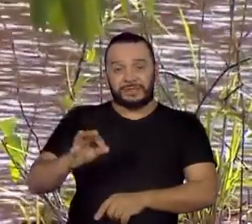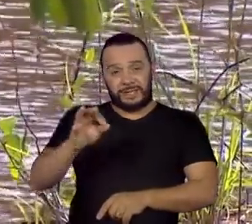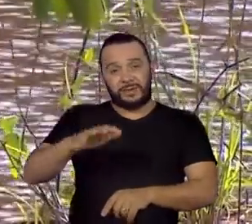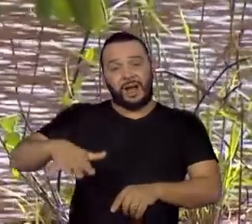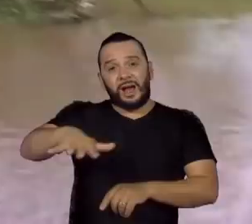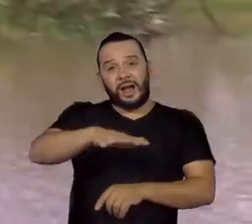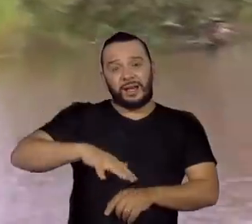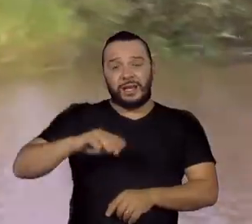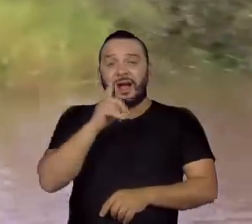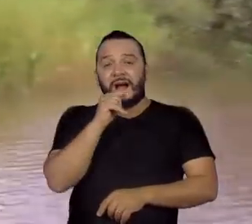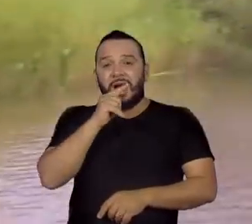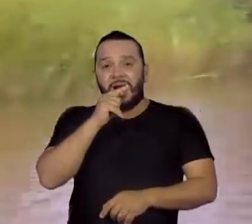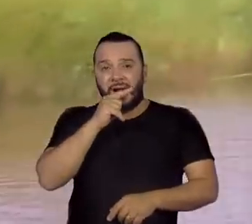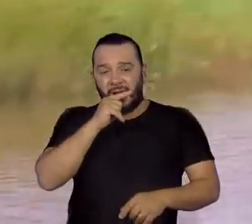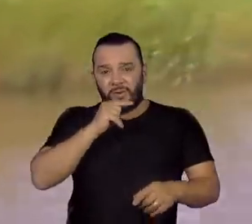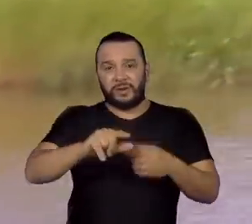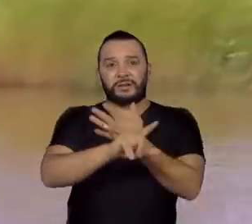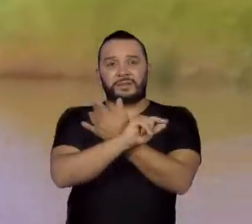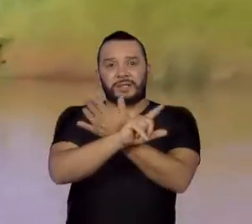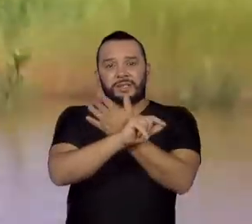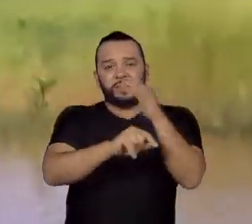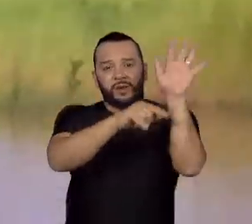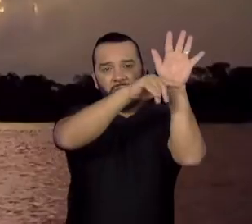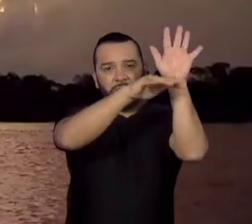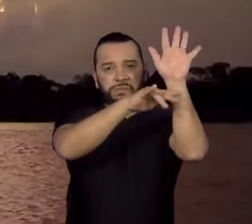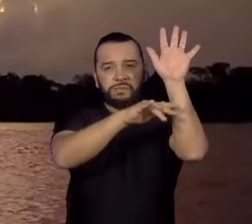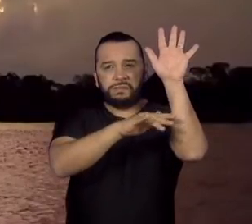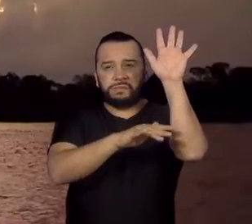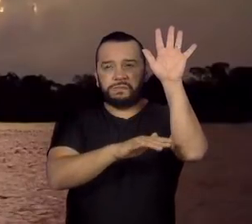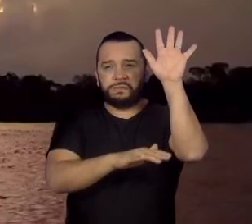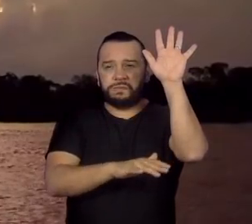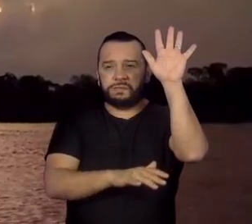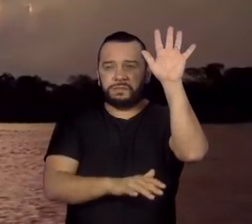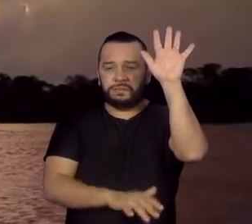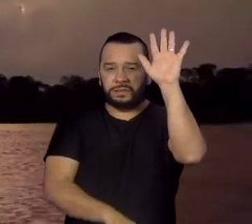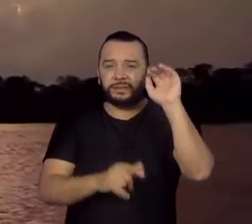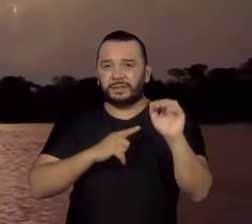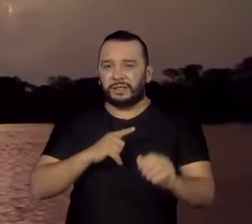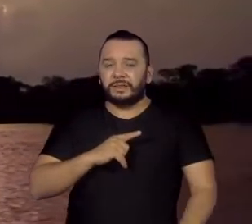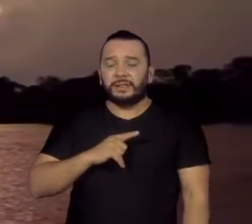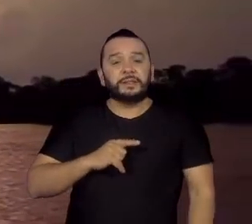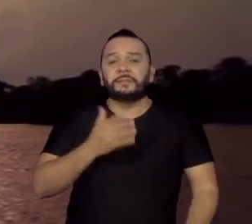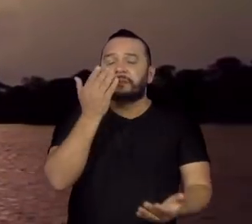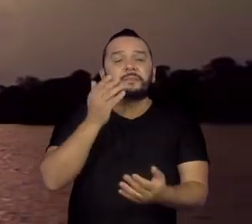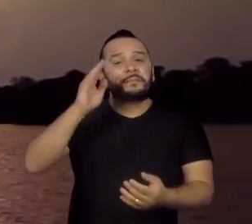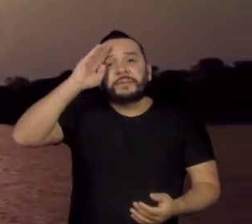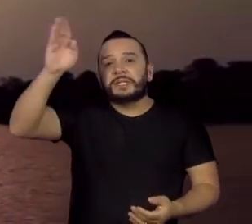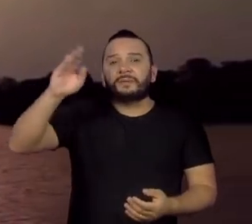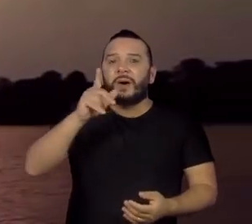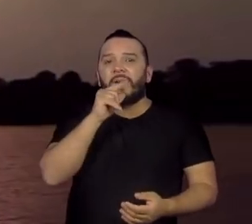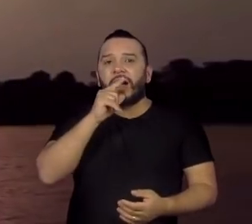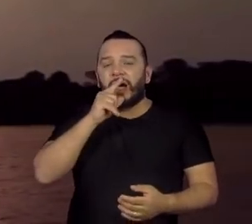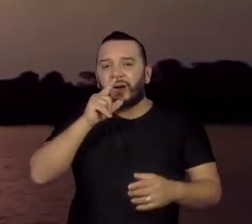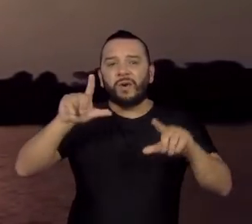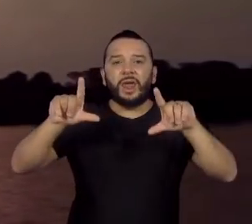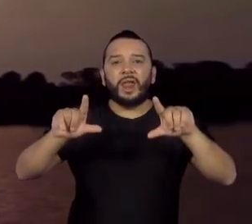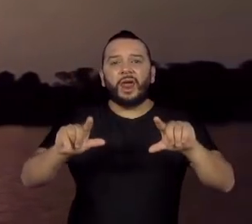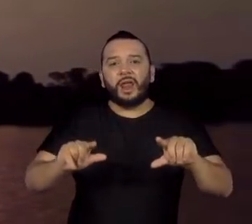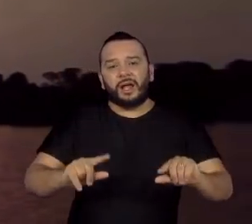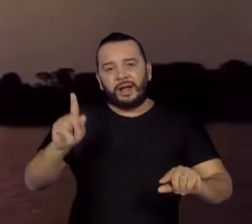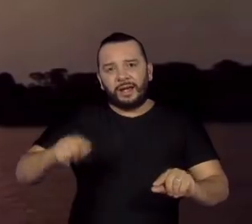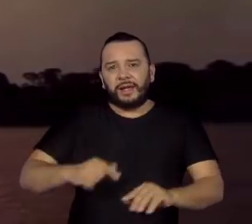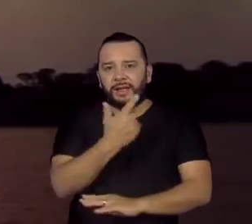desde 1985. As causas principais da perda de água no país são os